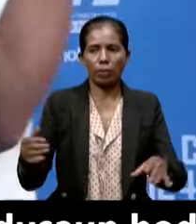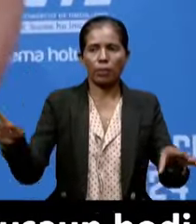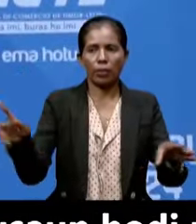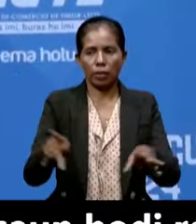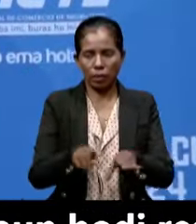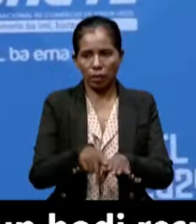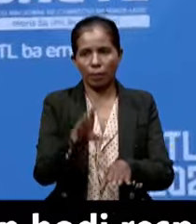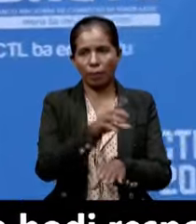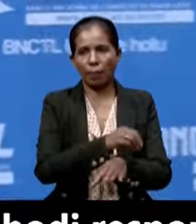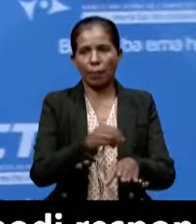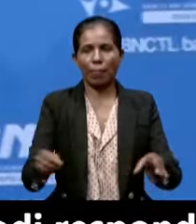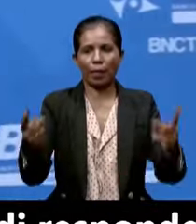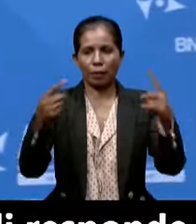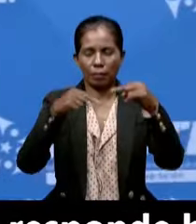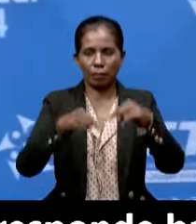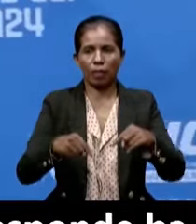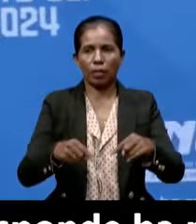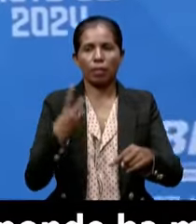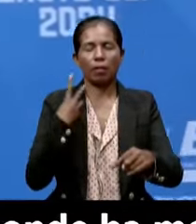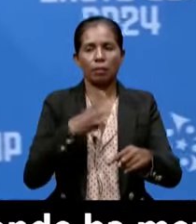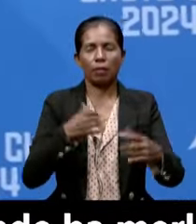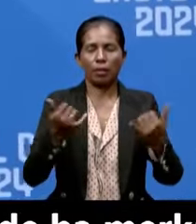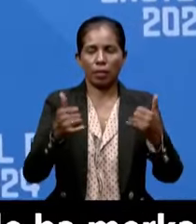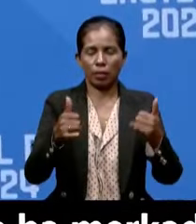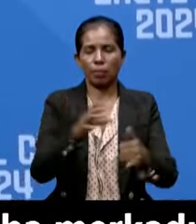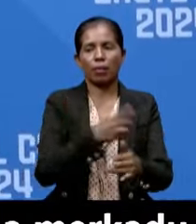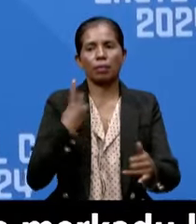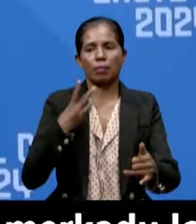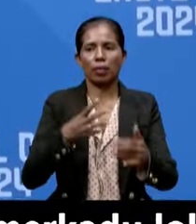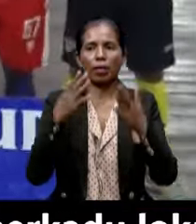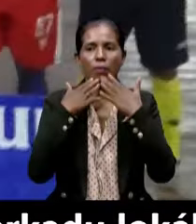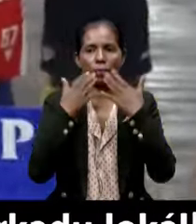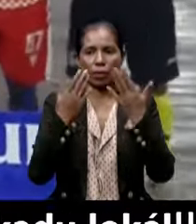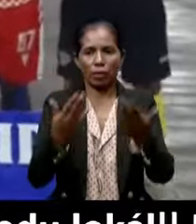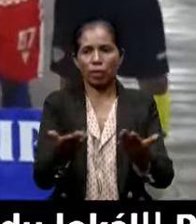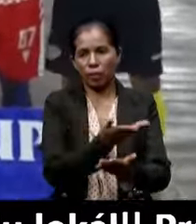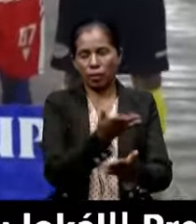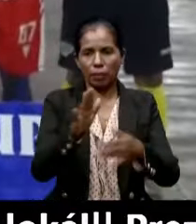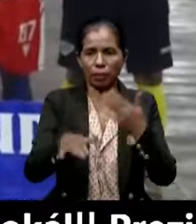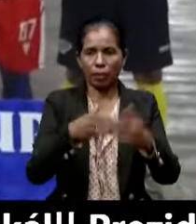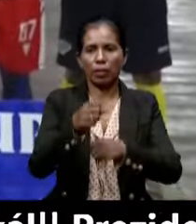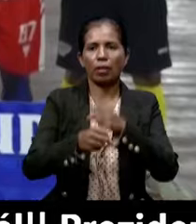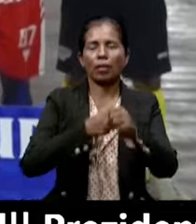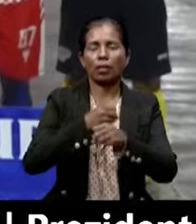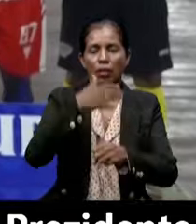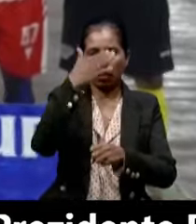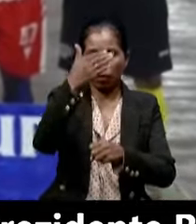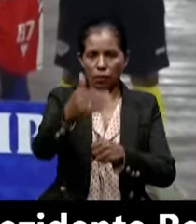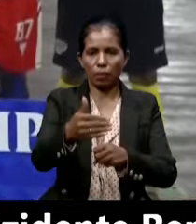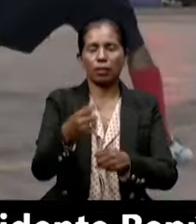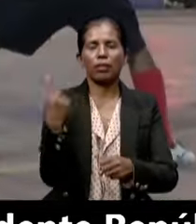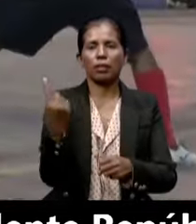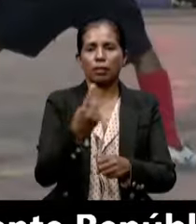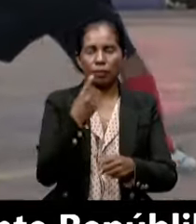fim de semana. Mãe anima a minha torneio, muito obrigada. Espero que a Tactina hoje será a minha luta ainda,